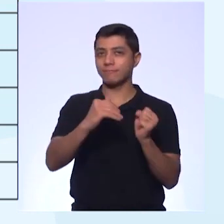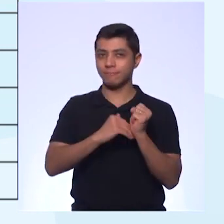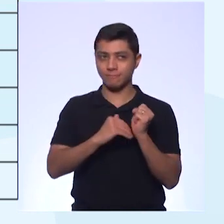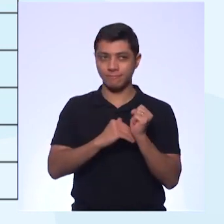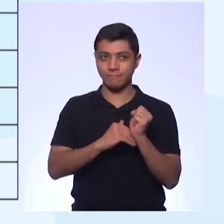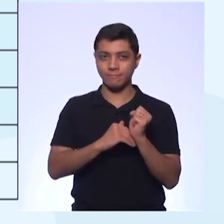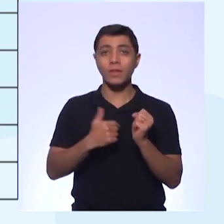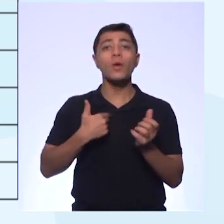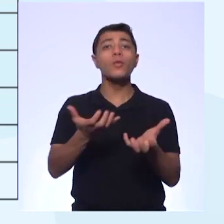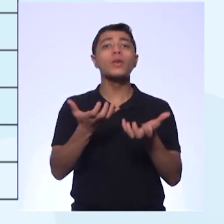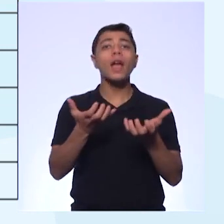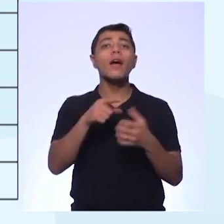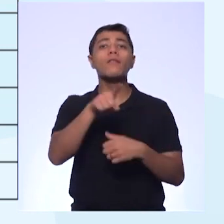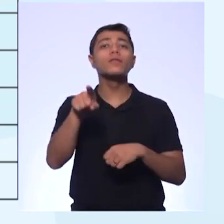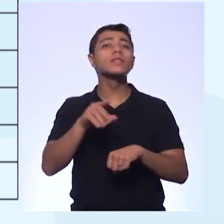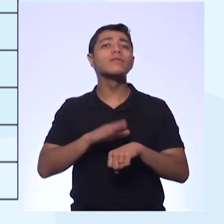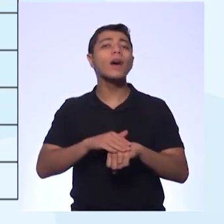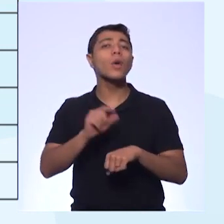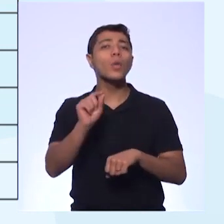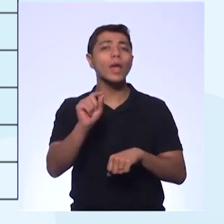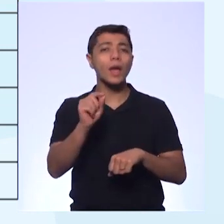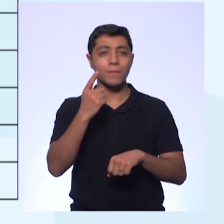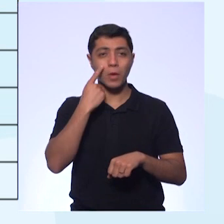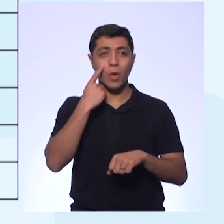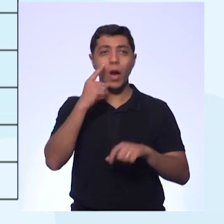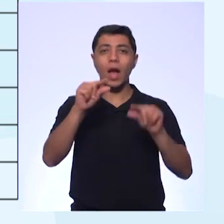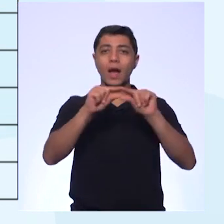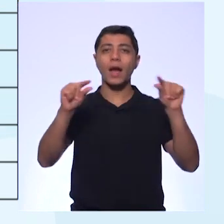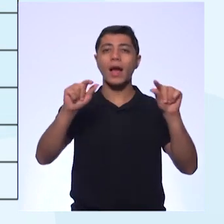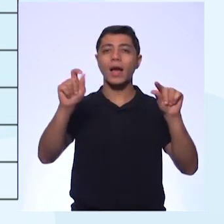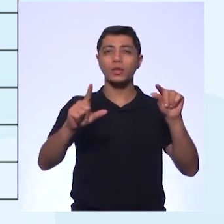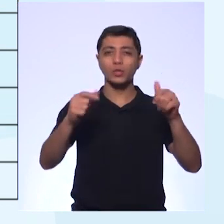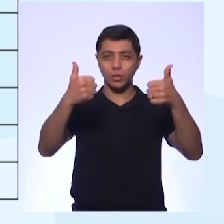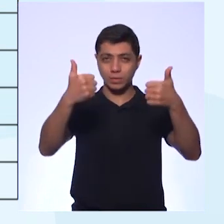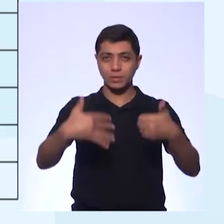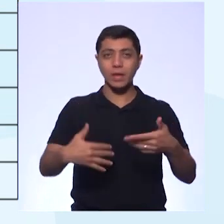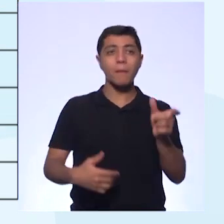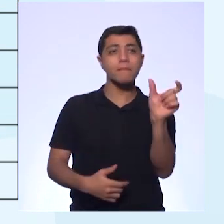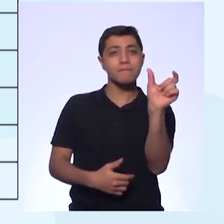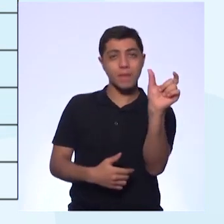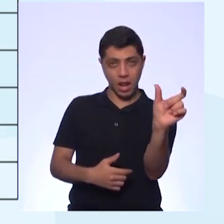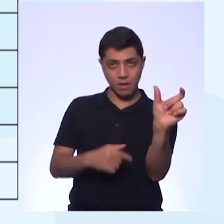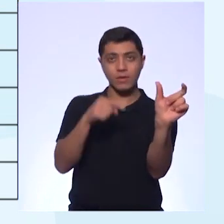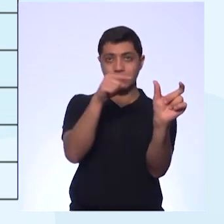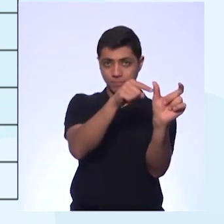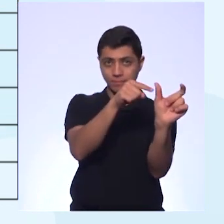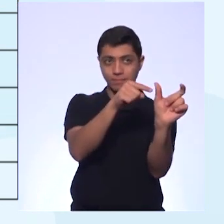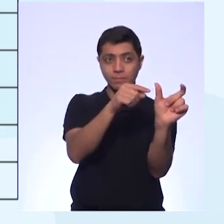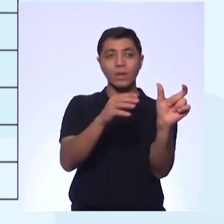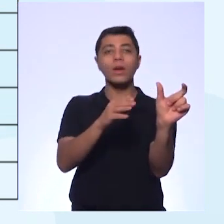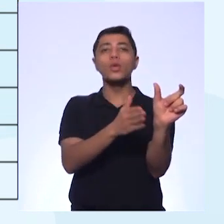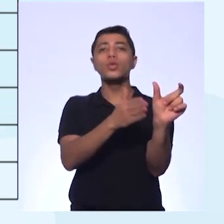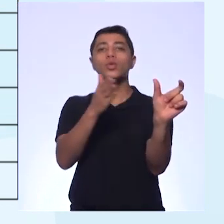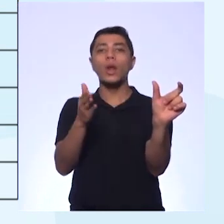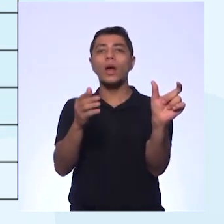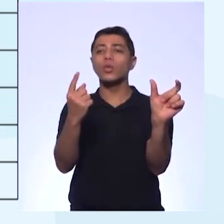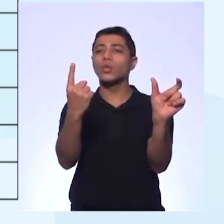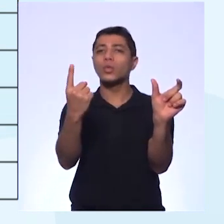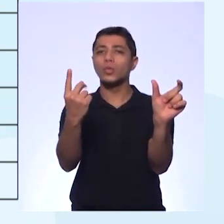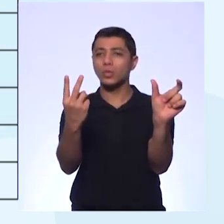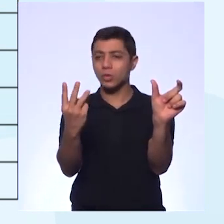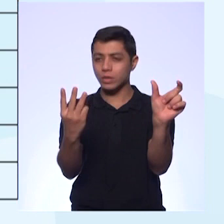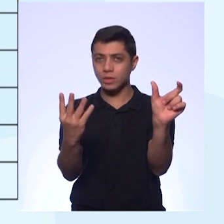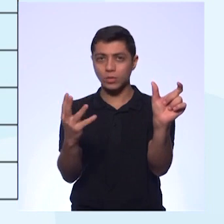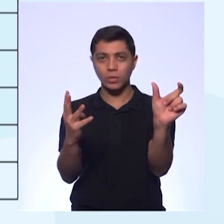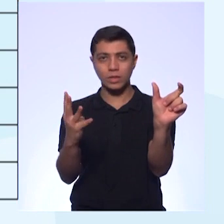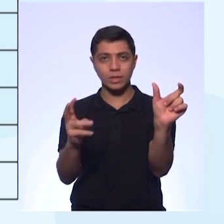by meaning. Ligue as palavras aos significados delas. Então, elas são conectadas por